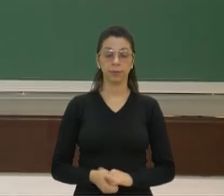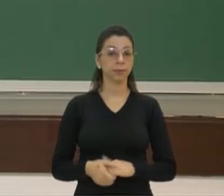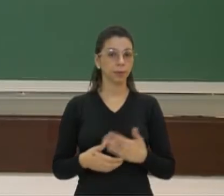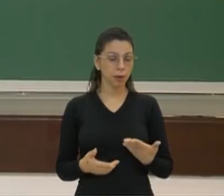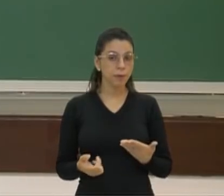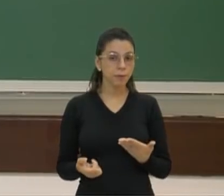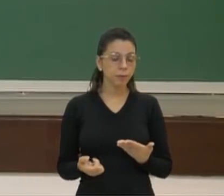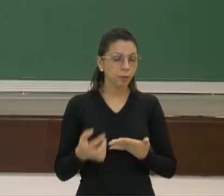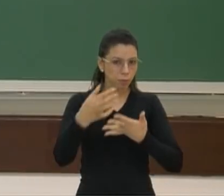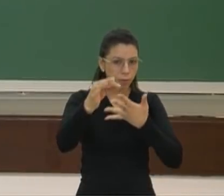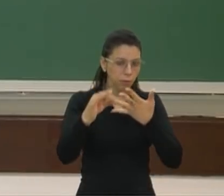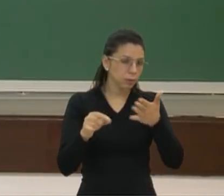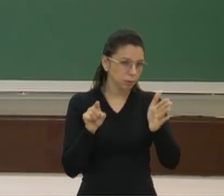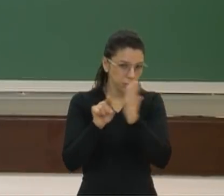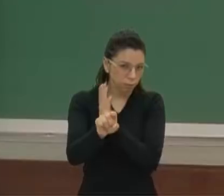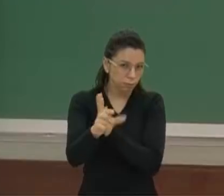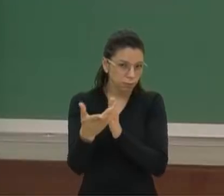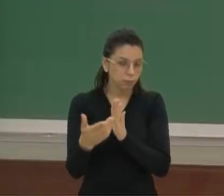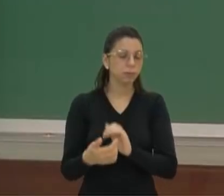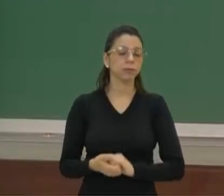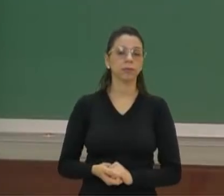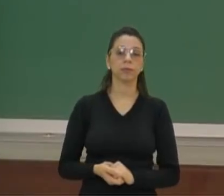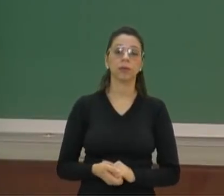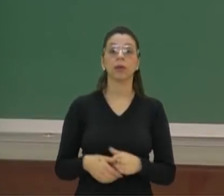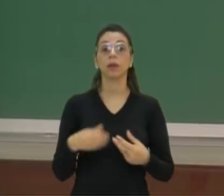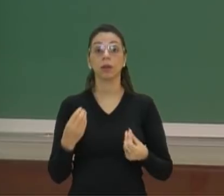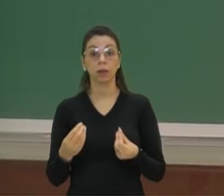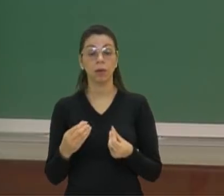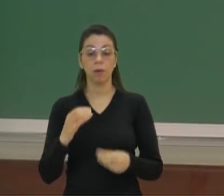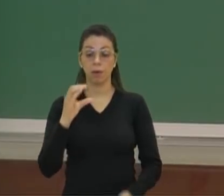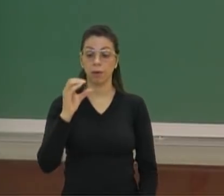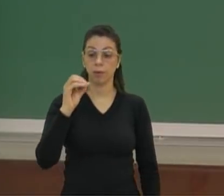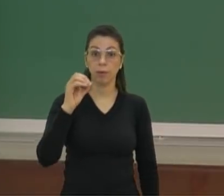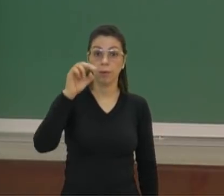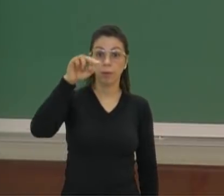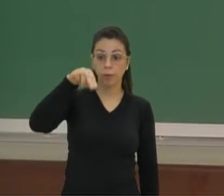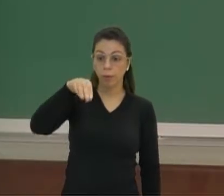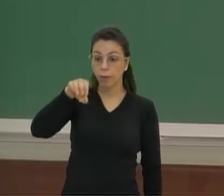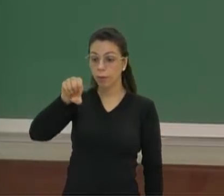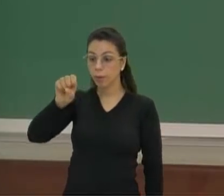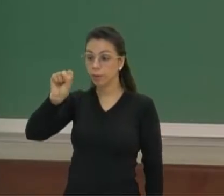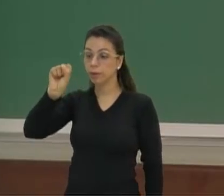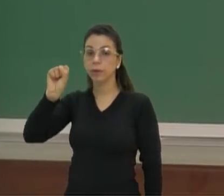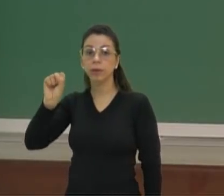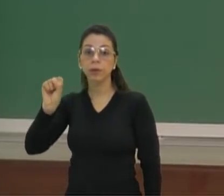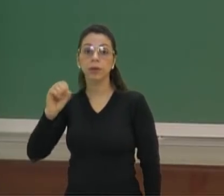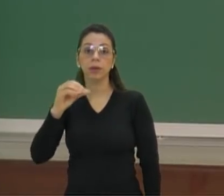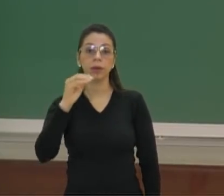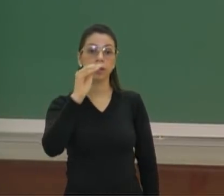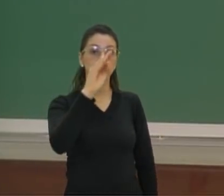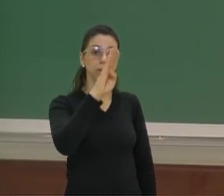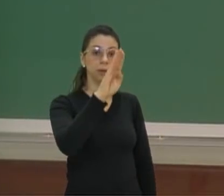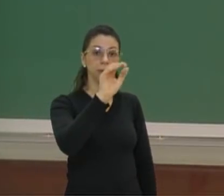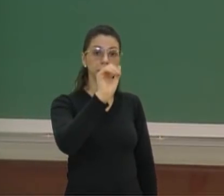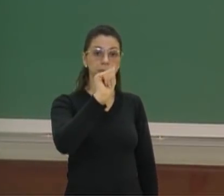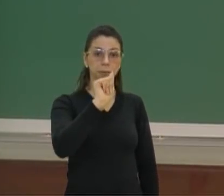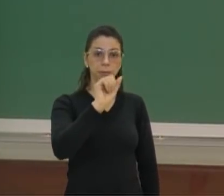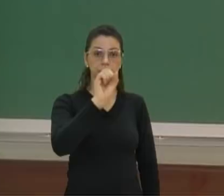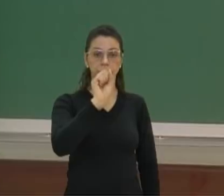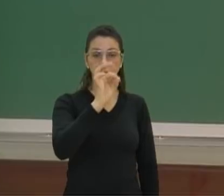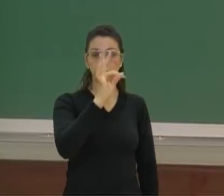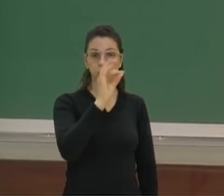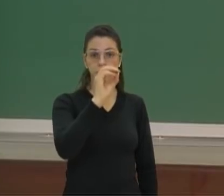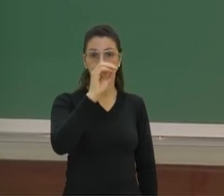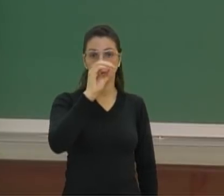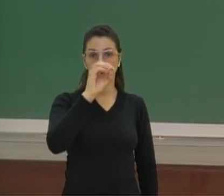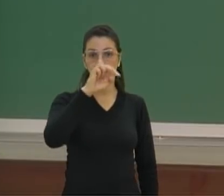Vamos ver essa resposta do quiz? Bom, cones e bastonetes são as células fotossensíveis do nosso olho. Como ele está